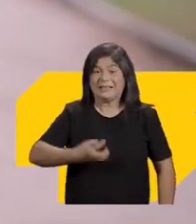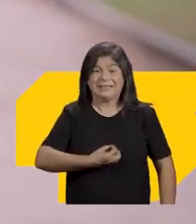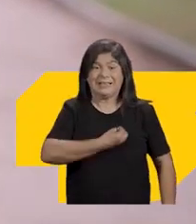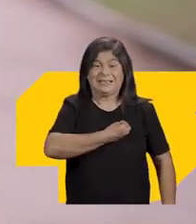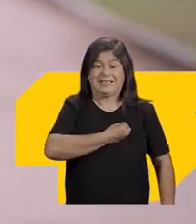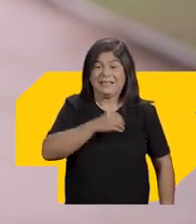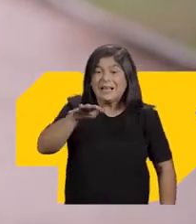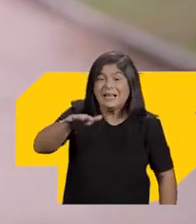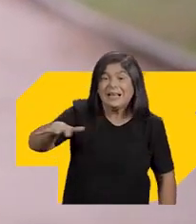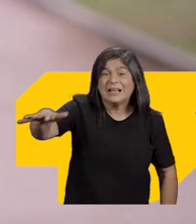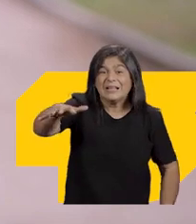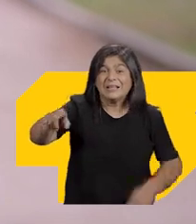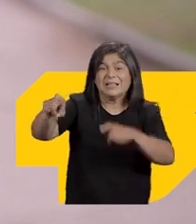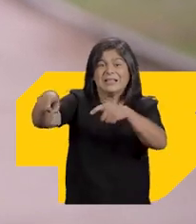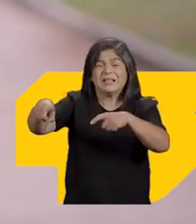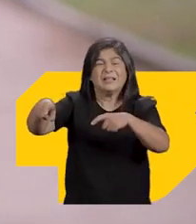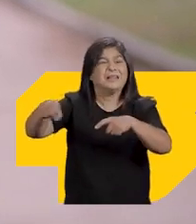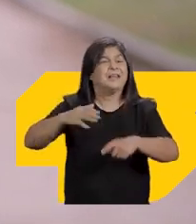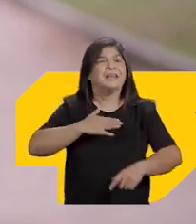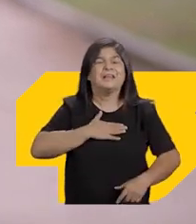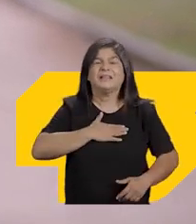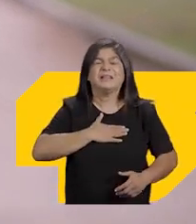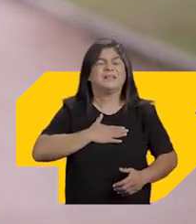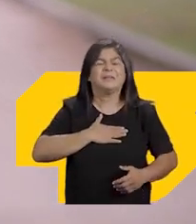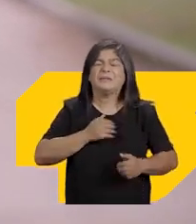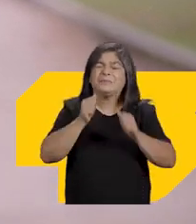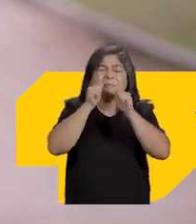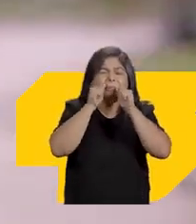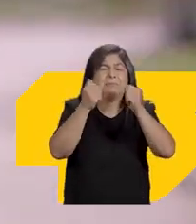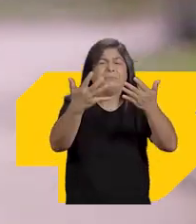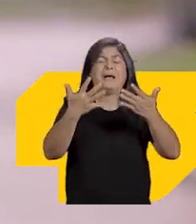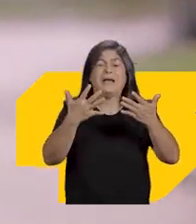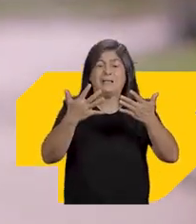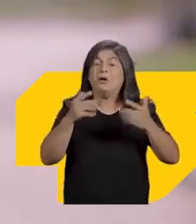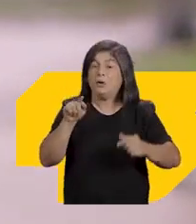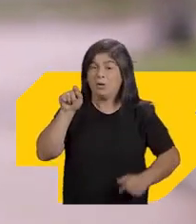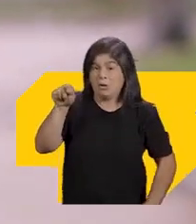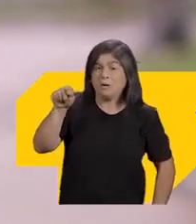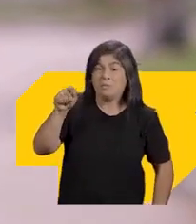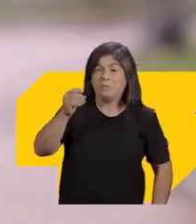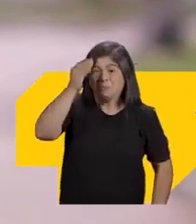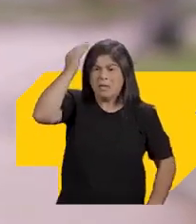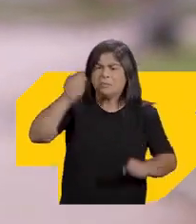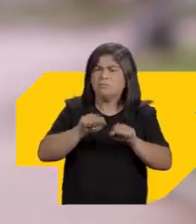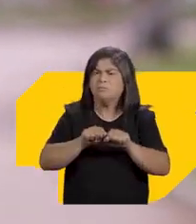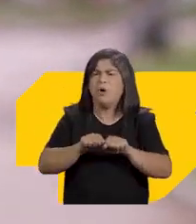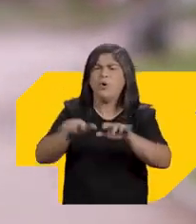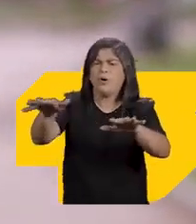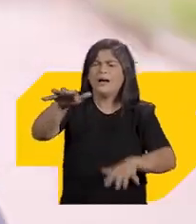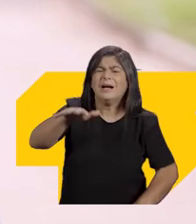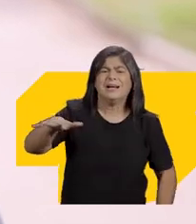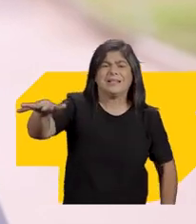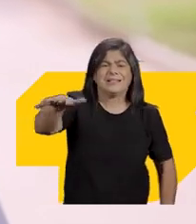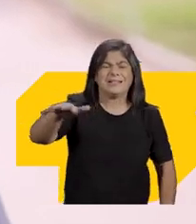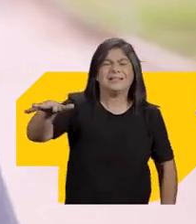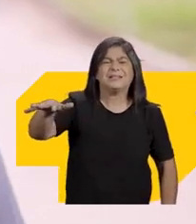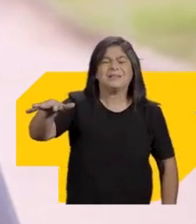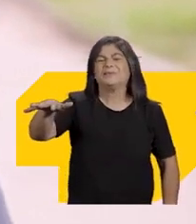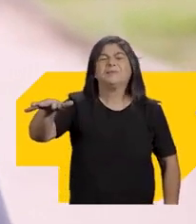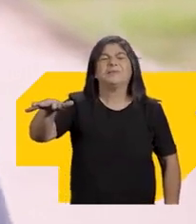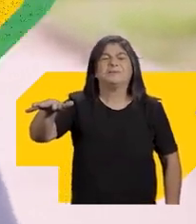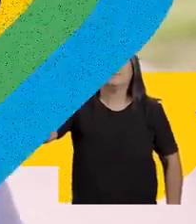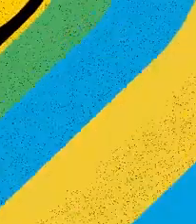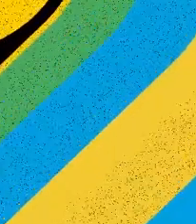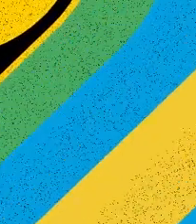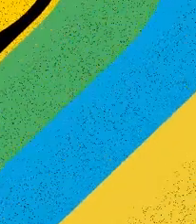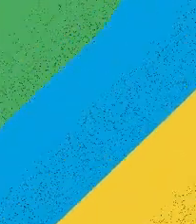uma unidade do Hospital Napoleão Laureano lá no sertão, para mim, é uma bênção que Pedro vai levar para muita